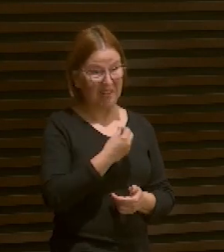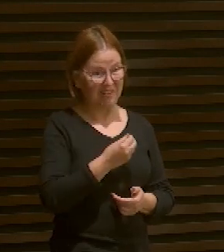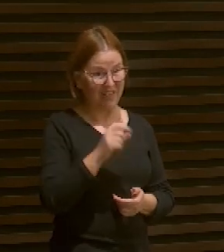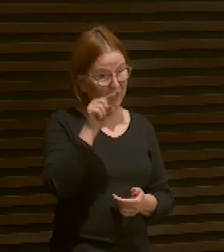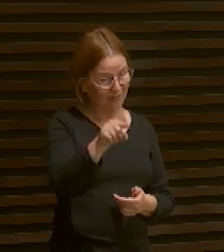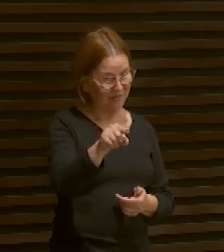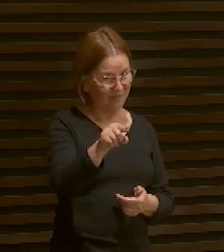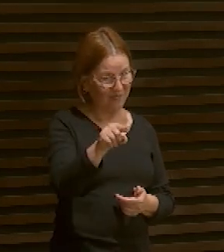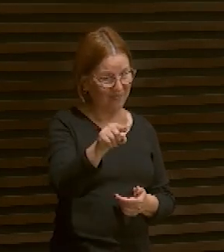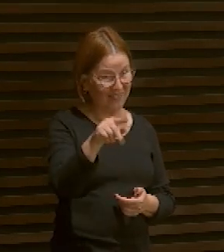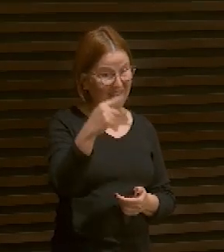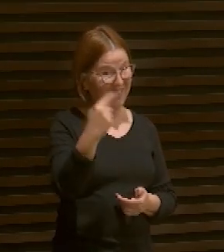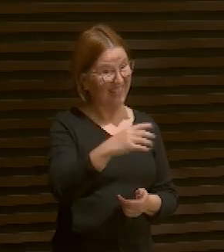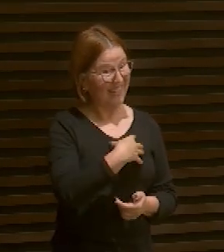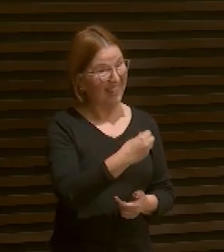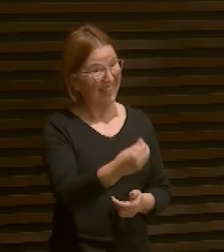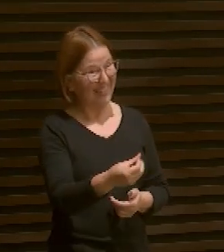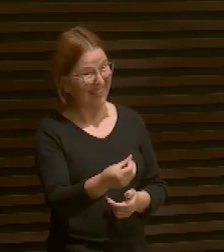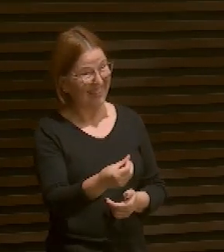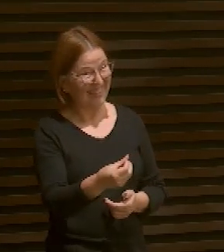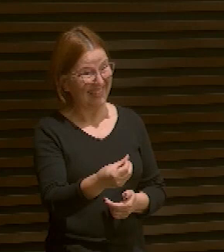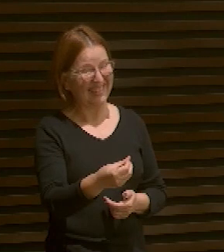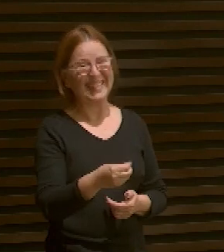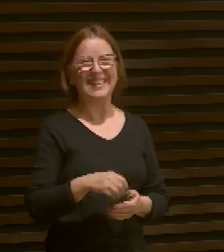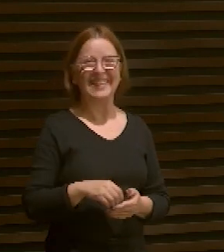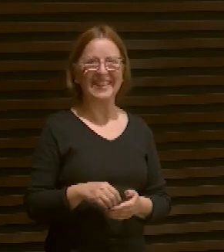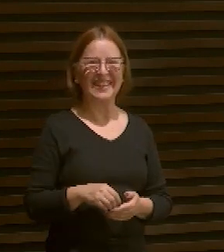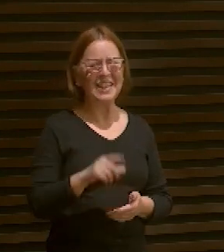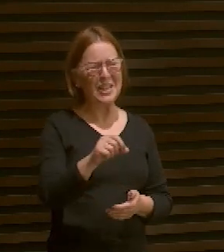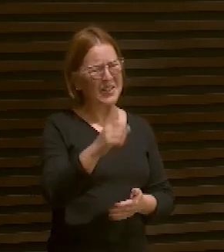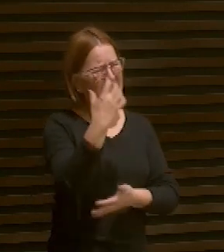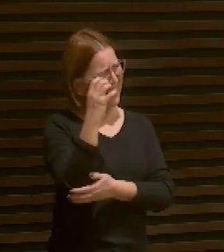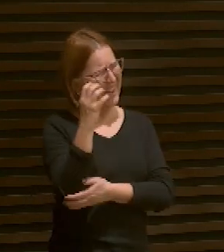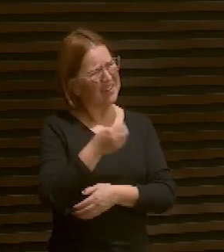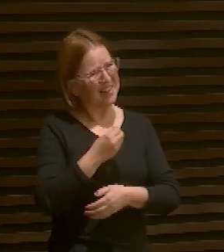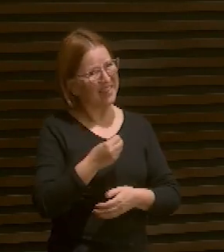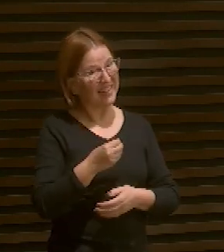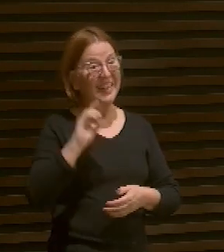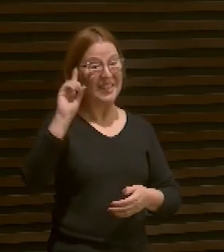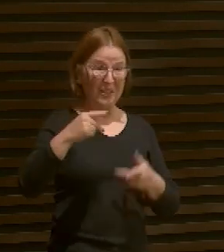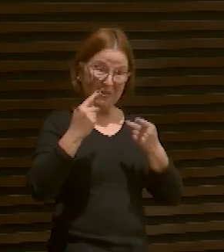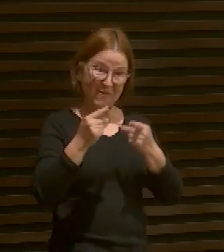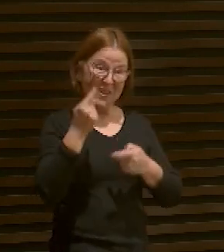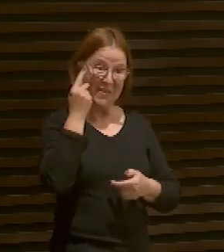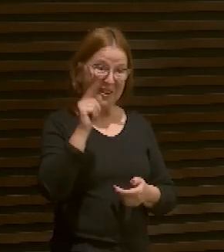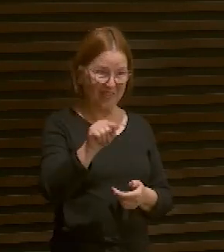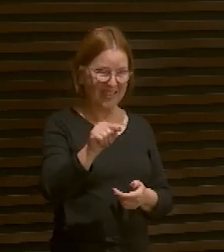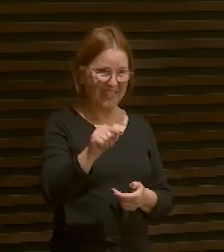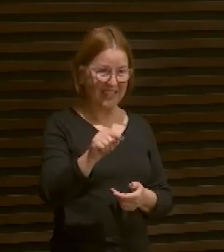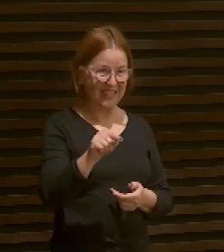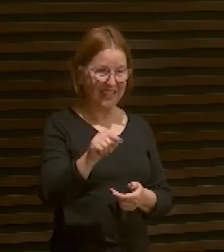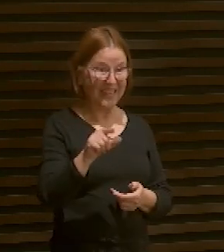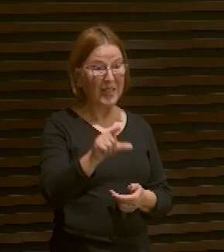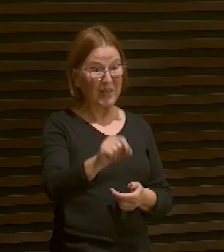tu e a tua descendência. Escolhe a árvore da vida, Deus está dizendo isso para você. Escolhe a vida